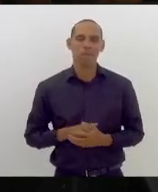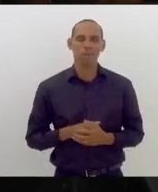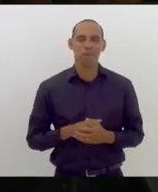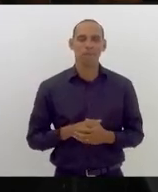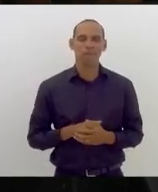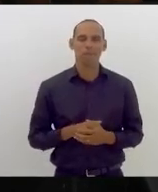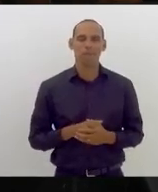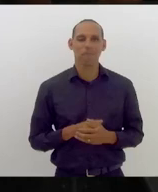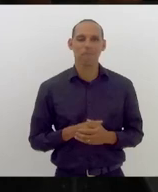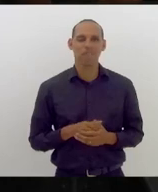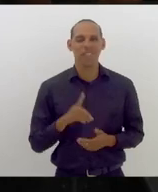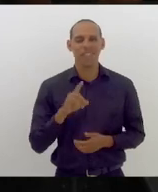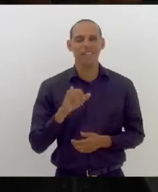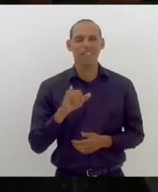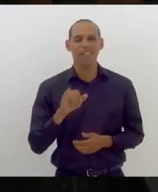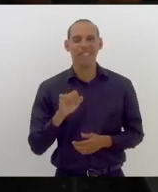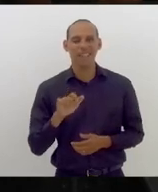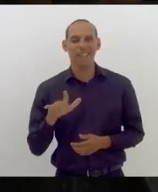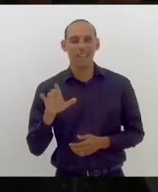Então, Dieguinho aqui,